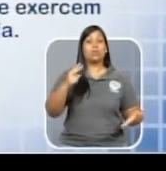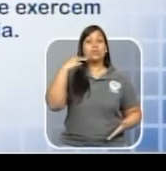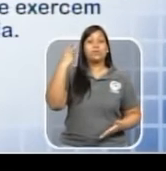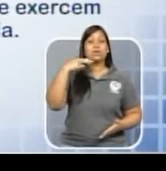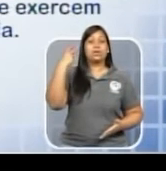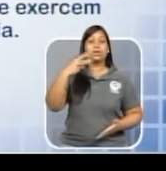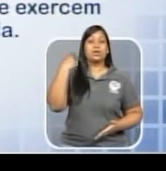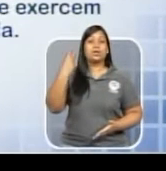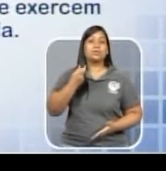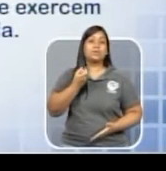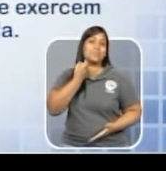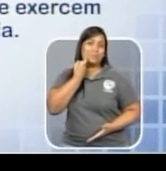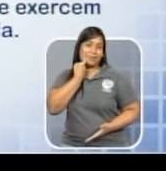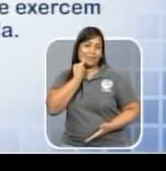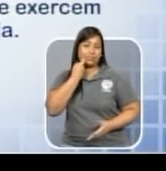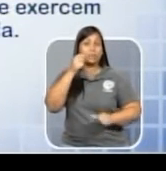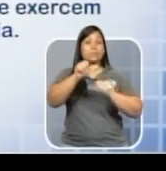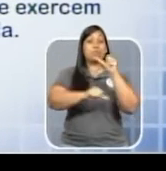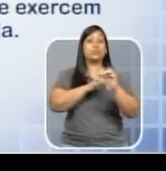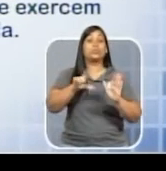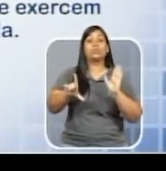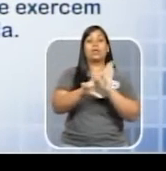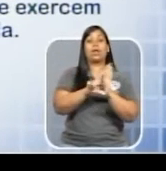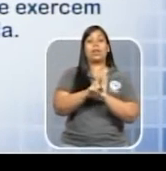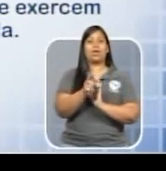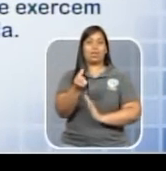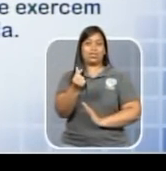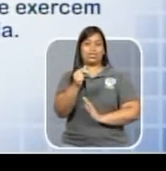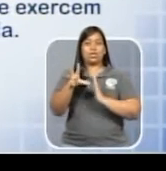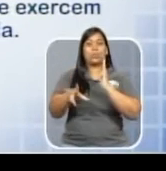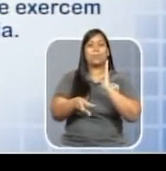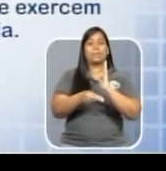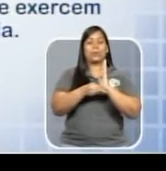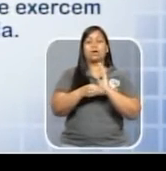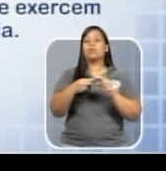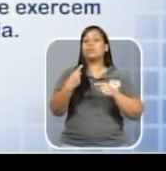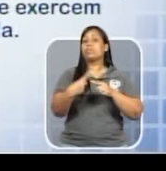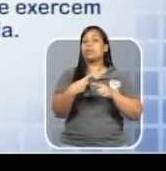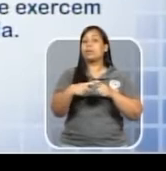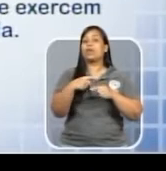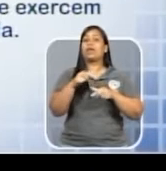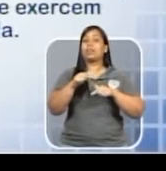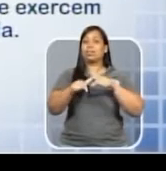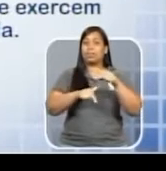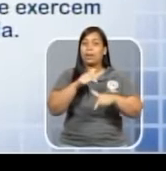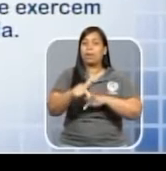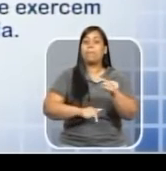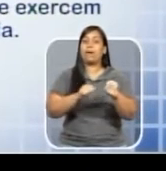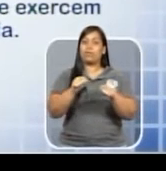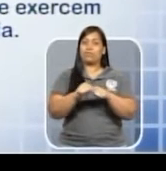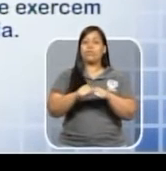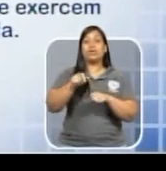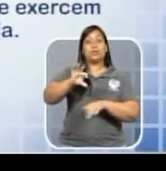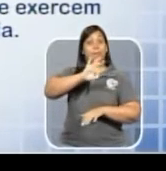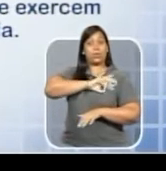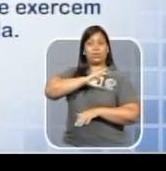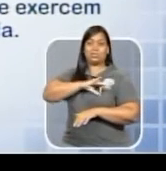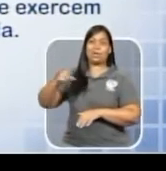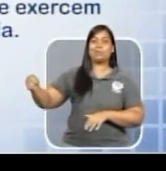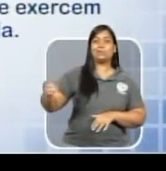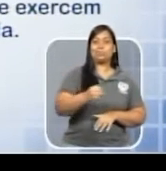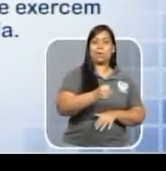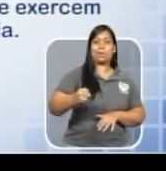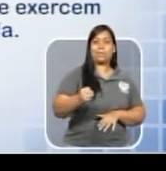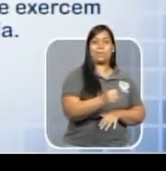Peixão, que altera a lei que criou a gratificação por desempenho de atividade delegada a